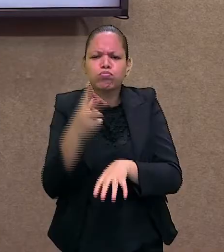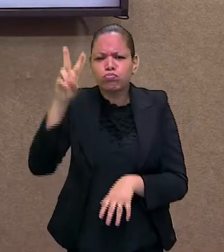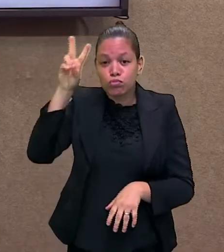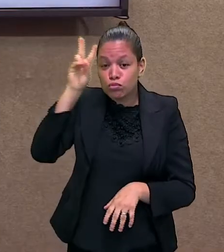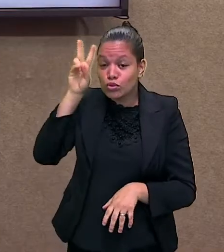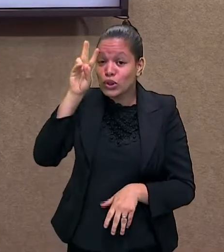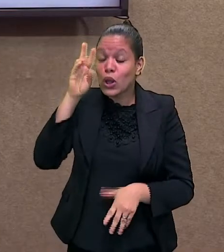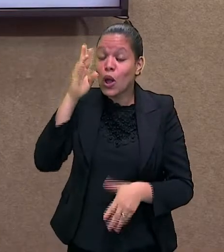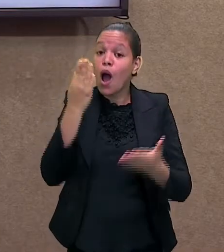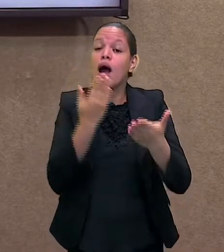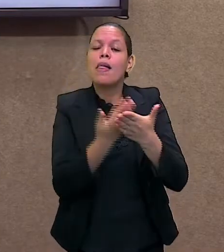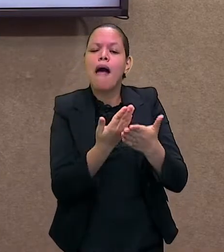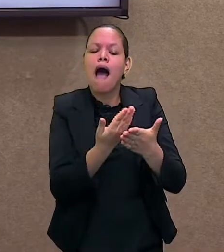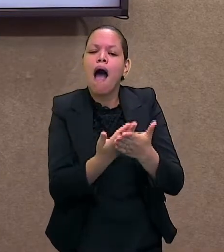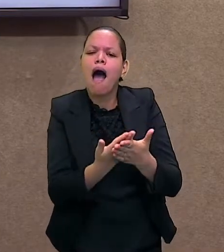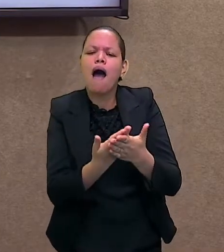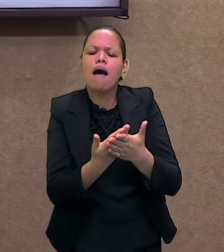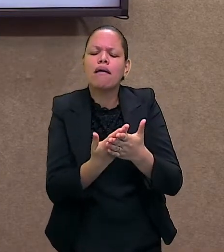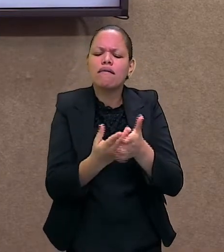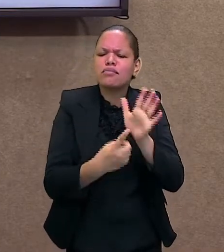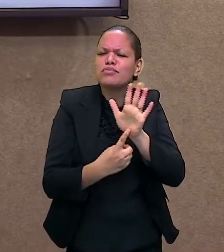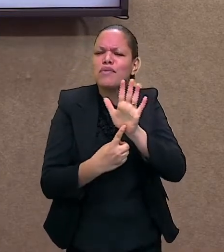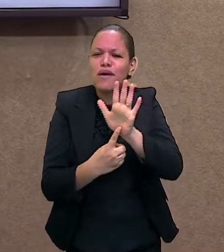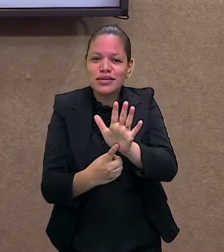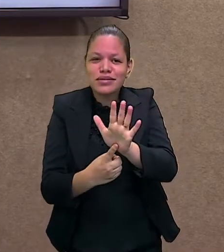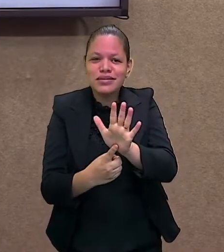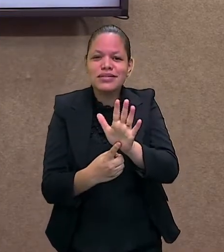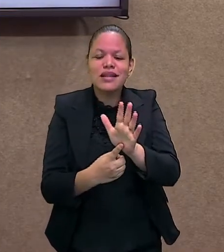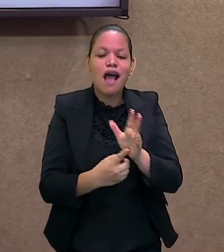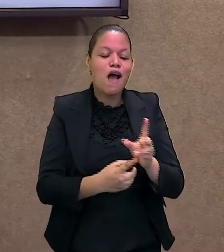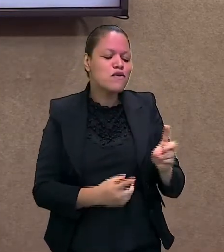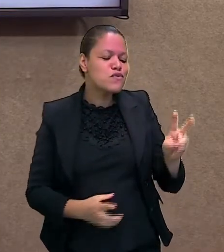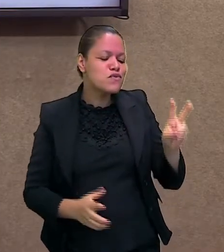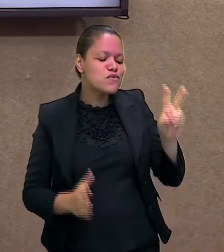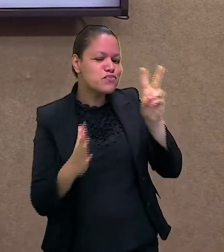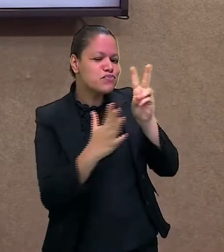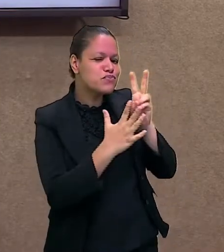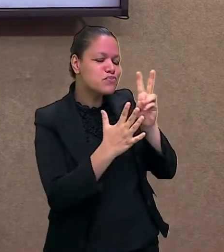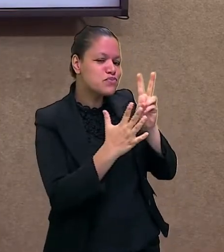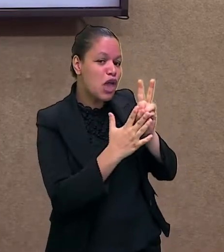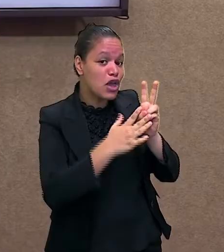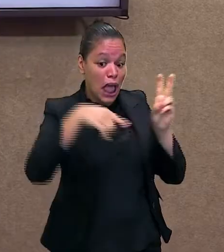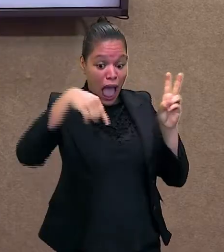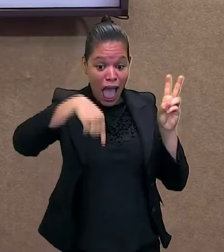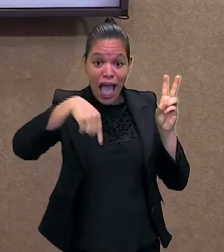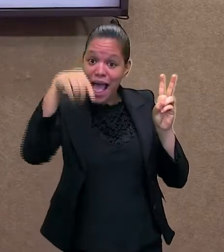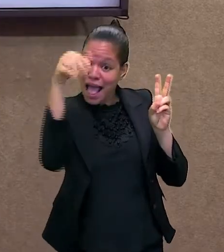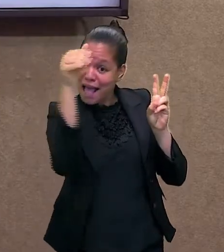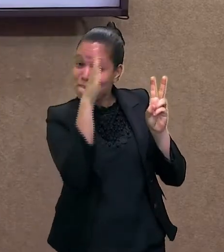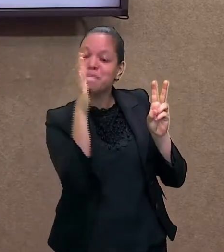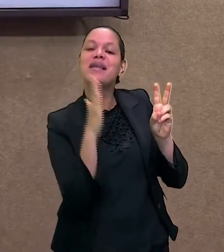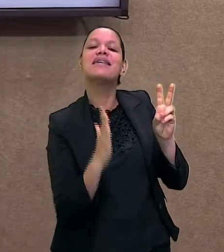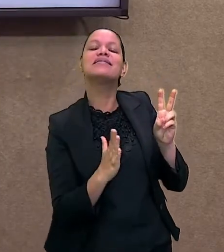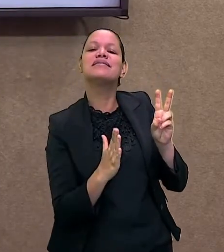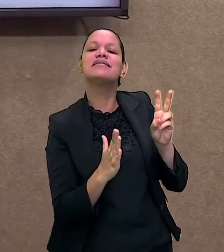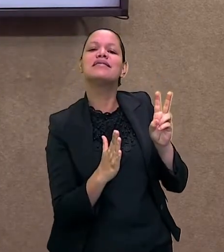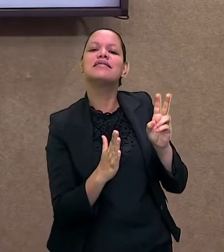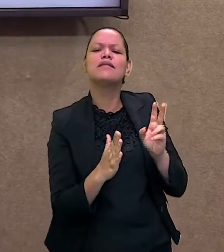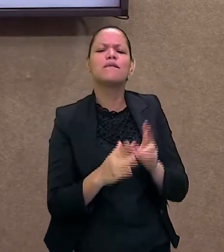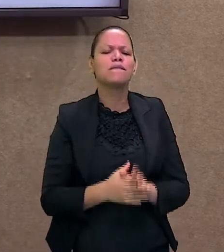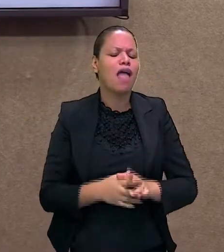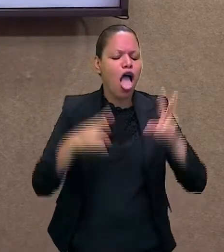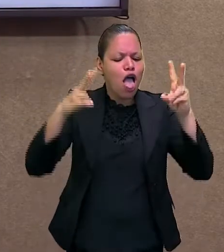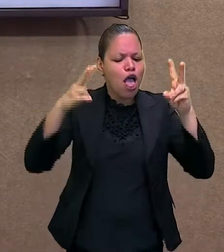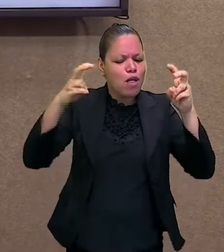História, iremos falar sobre os indígenas no Brasil. Esse assunto é bastante detalhado,